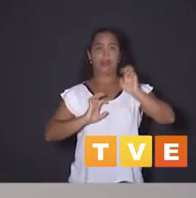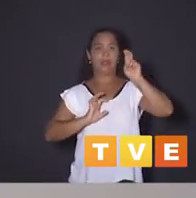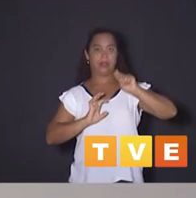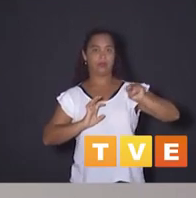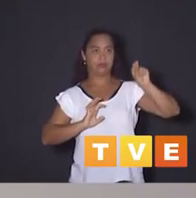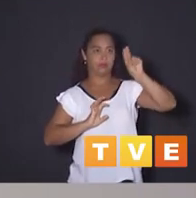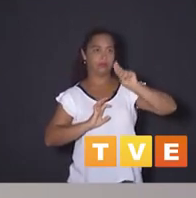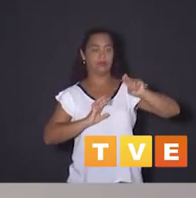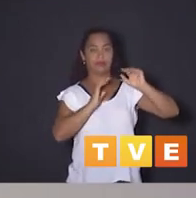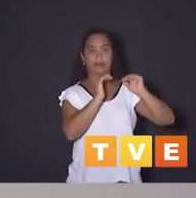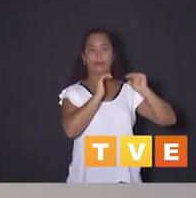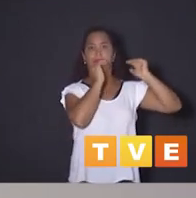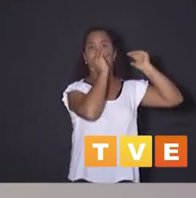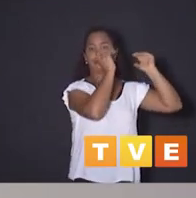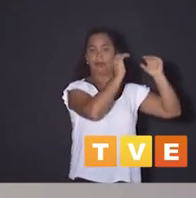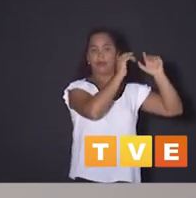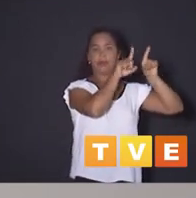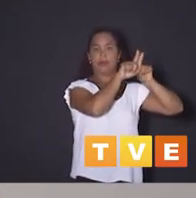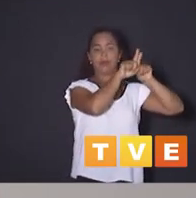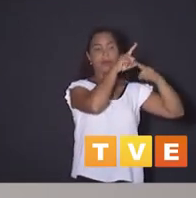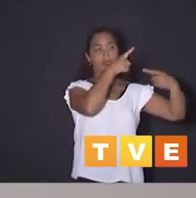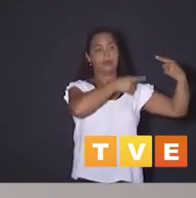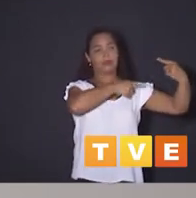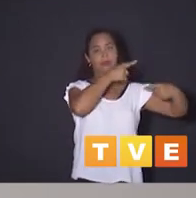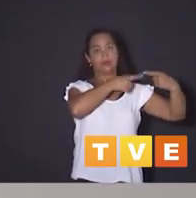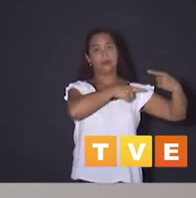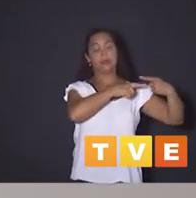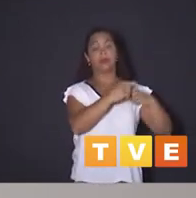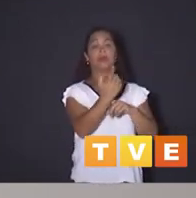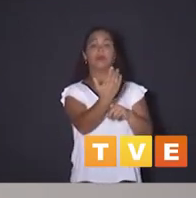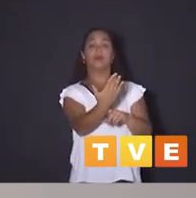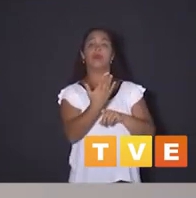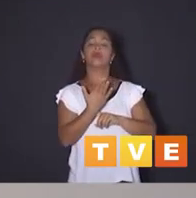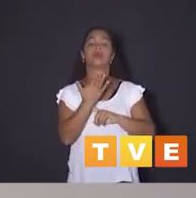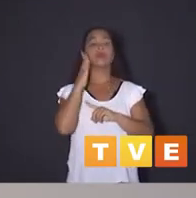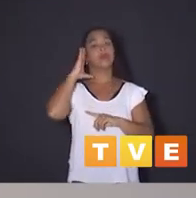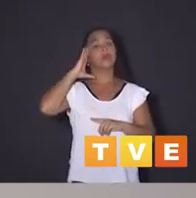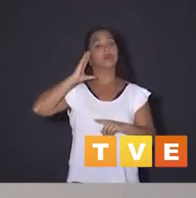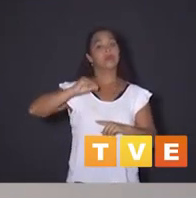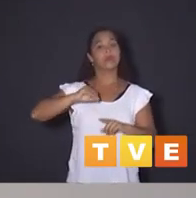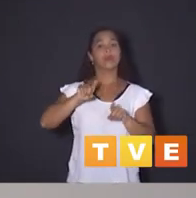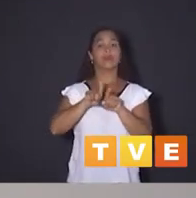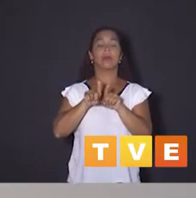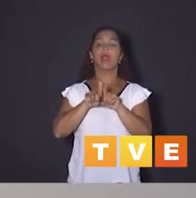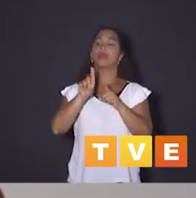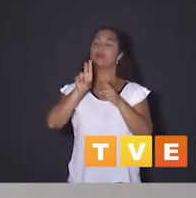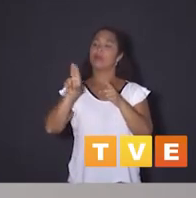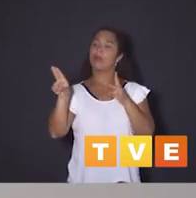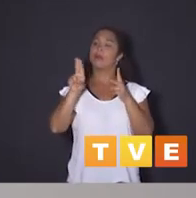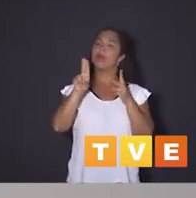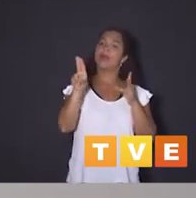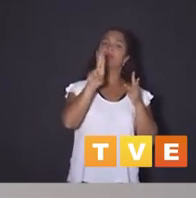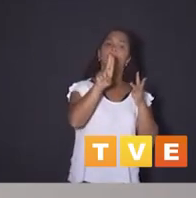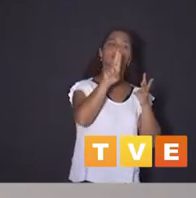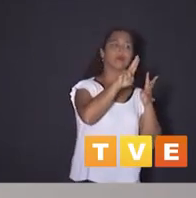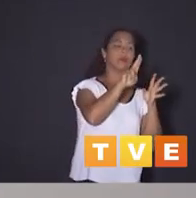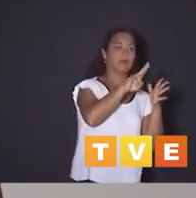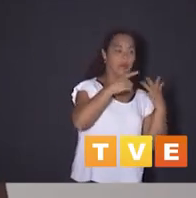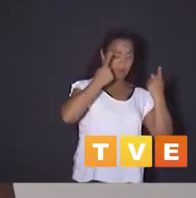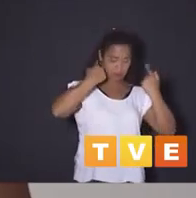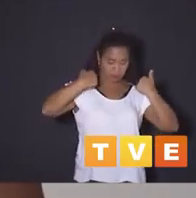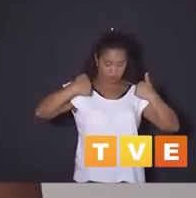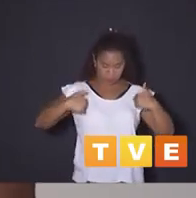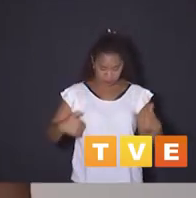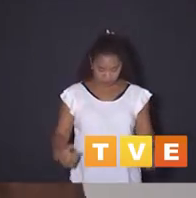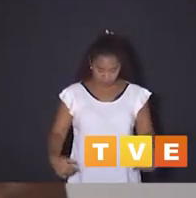produzem sob essa perspectiva e nos ajuda também a entender a importância de nomear é porque a nossa aparência os produtos que a